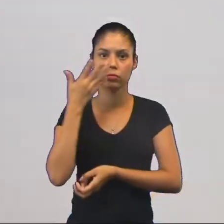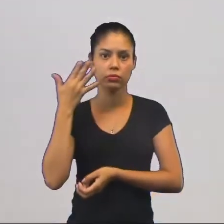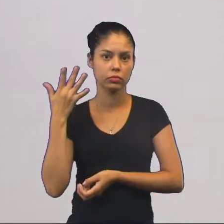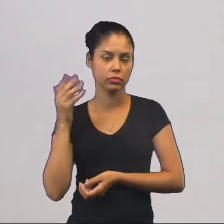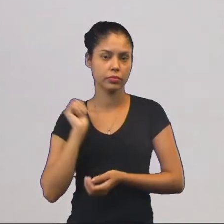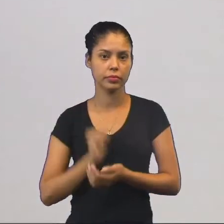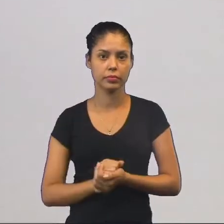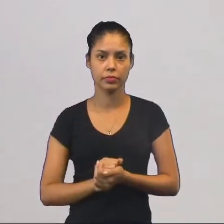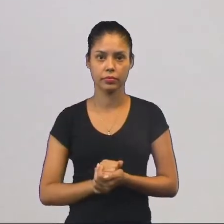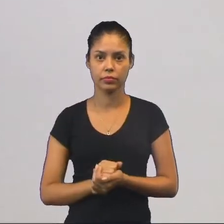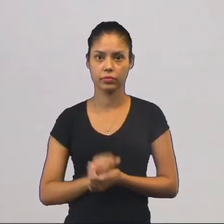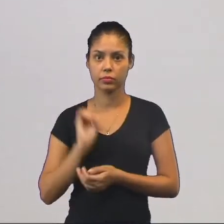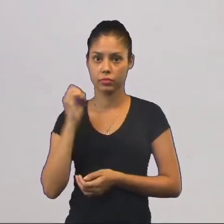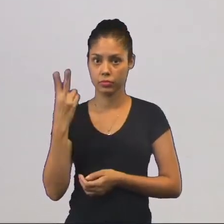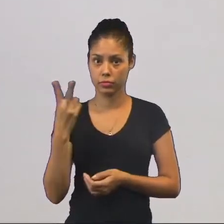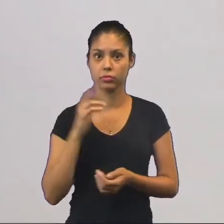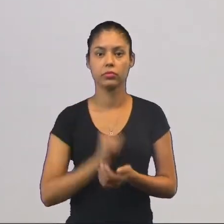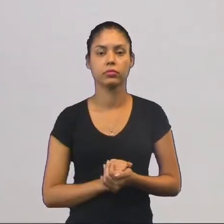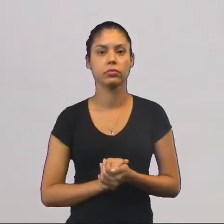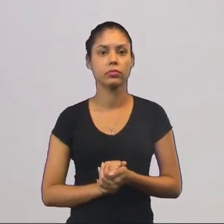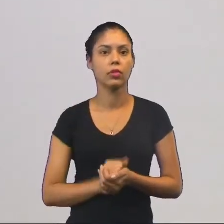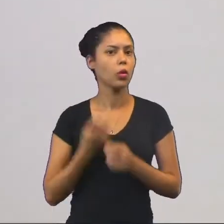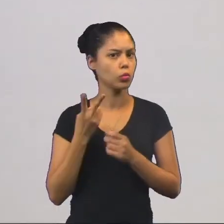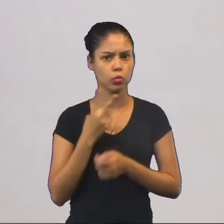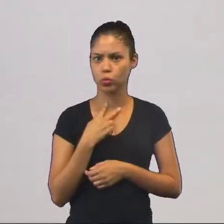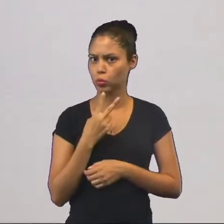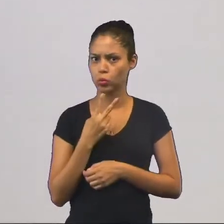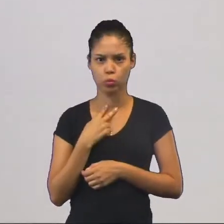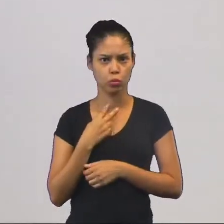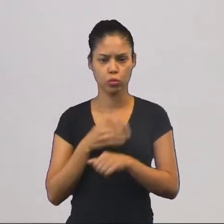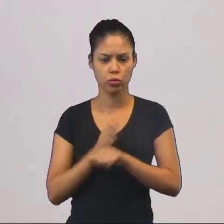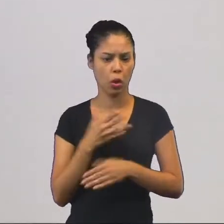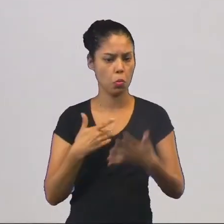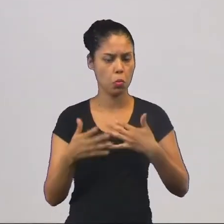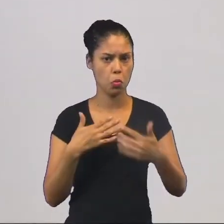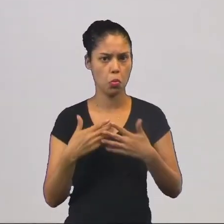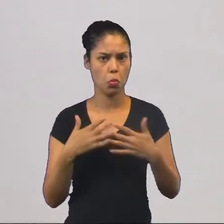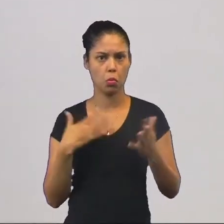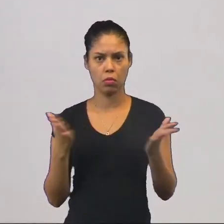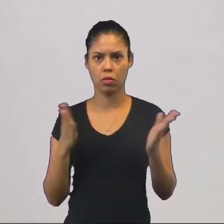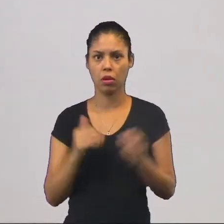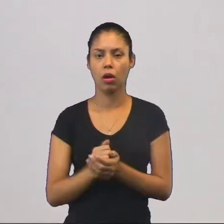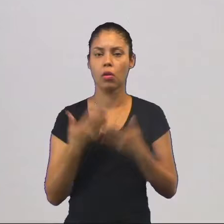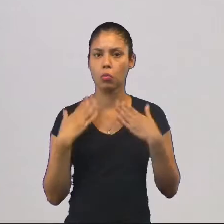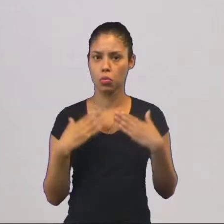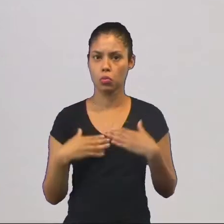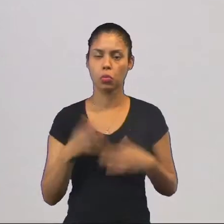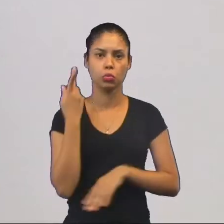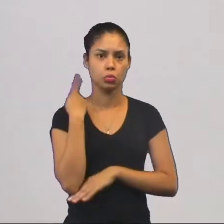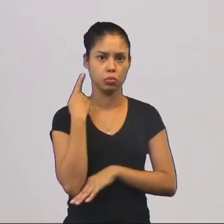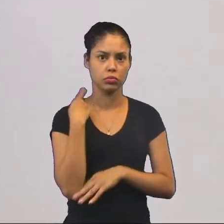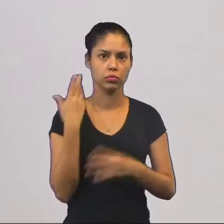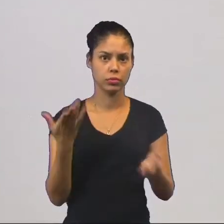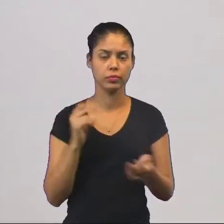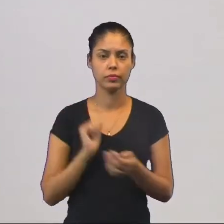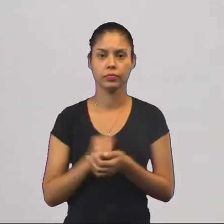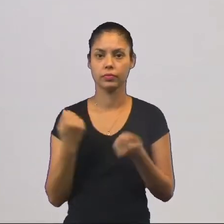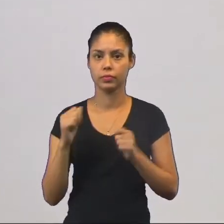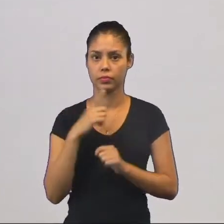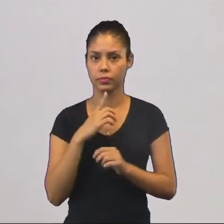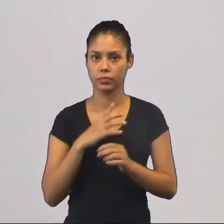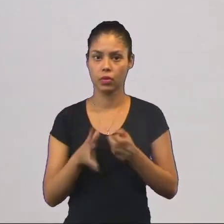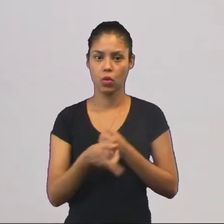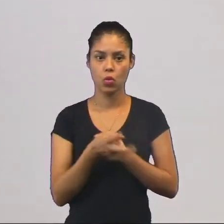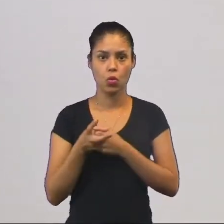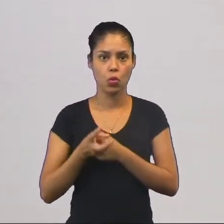odores. Ou seja, o ar ele não pode ser passado de qualquer maneira para os órgãos subjacentes. Ele precisa